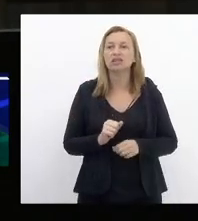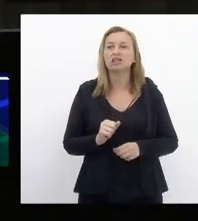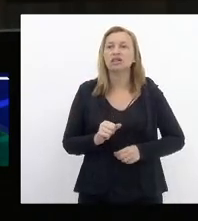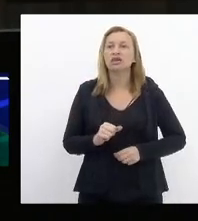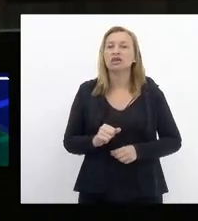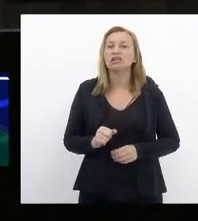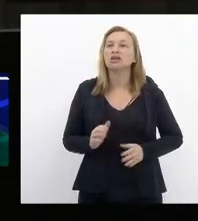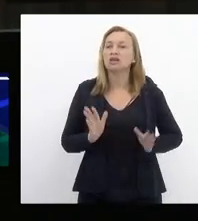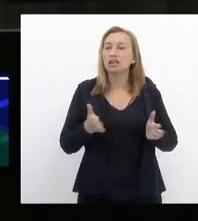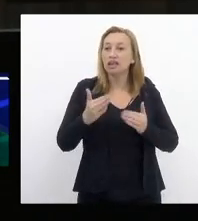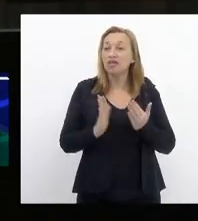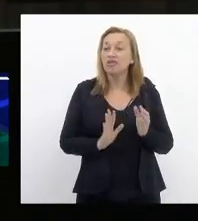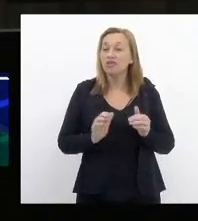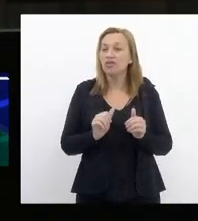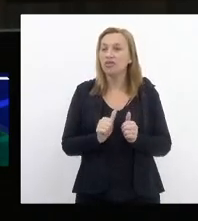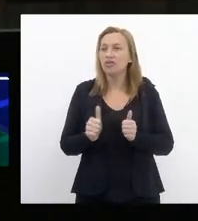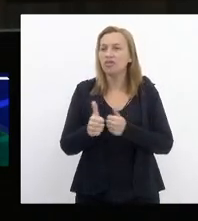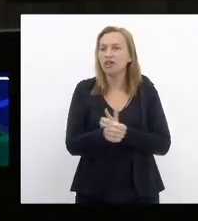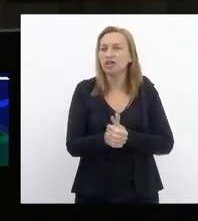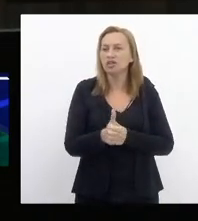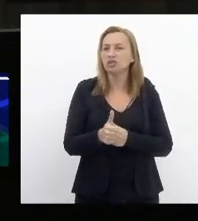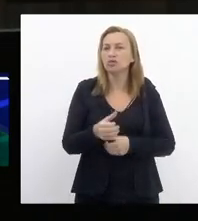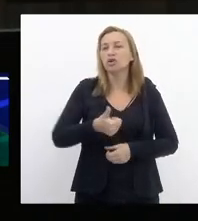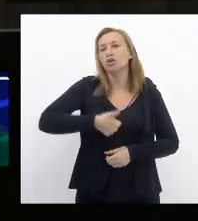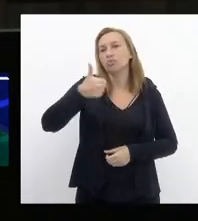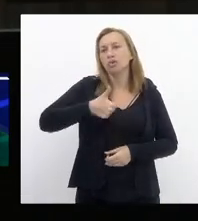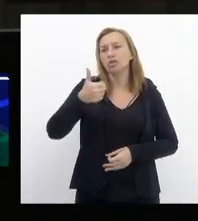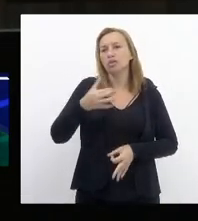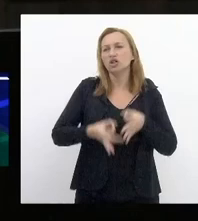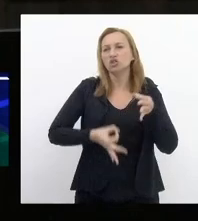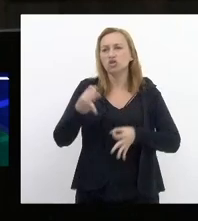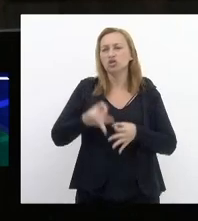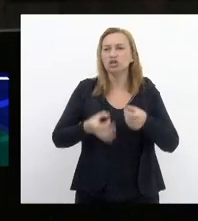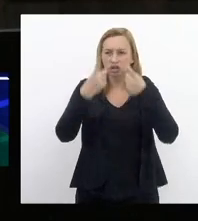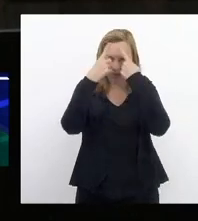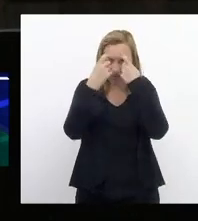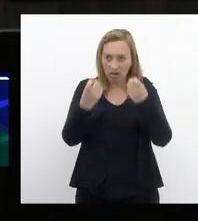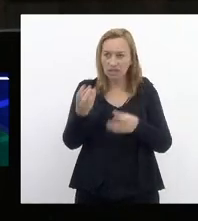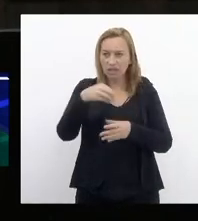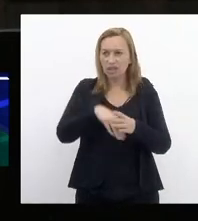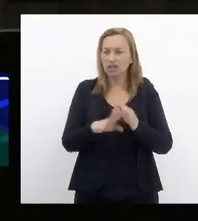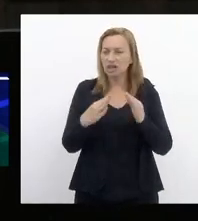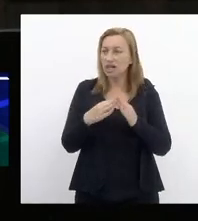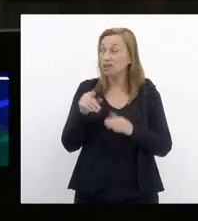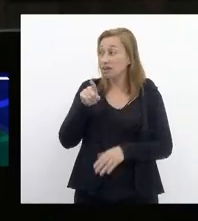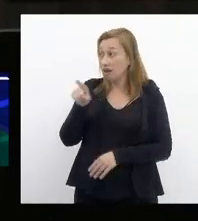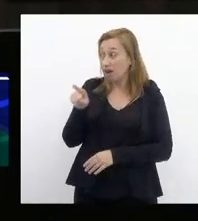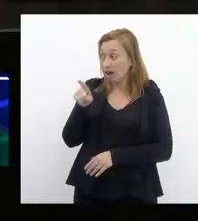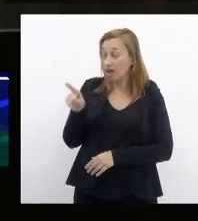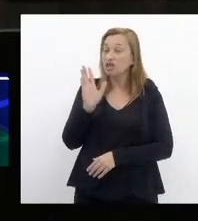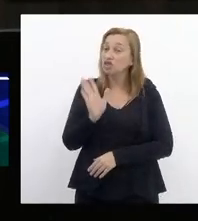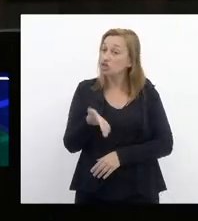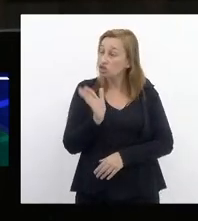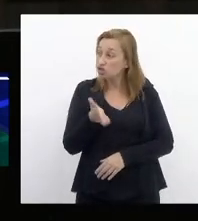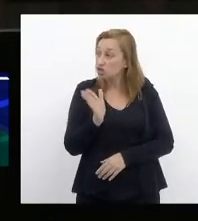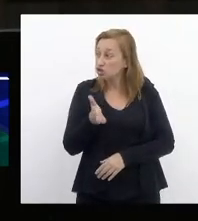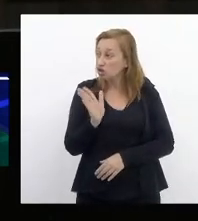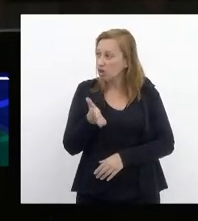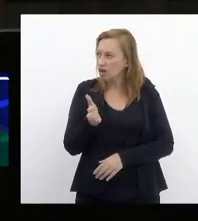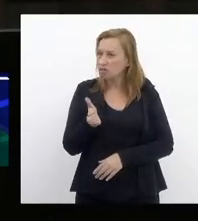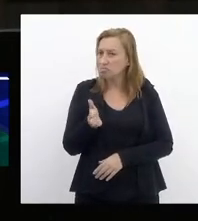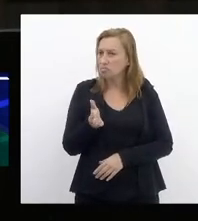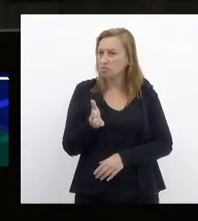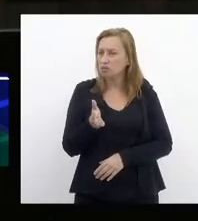que está à frente do juizado, do primeiro juizado da violência doméstica, e lá já se determina que